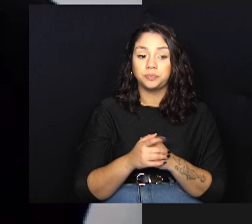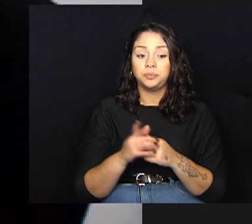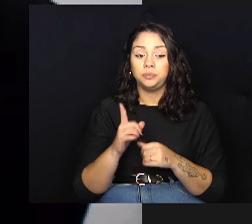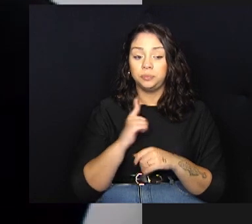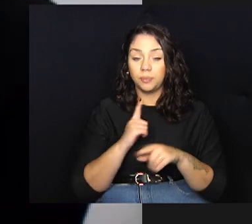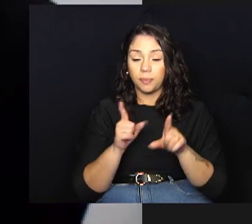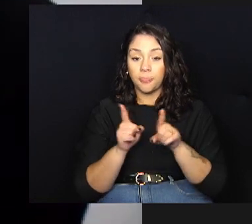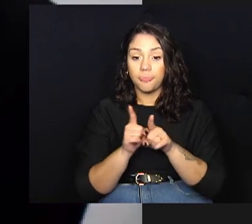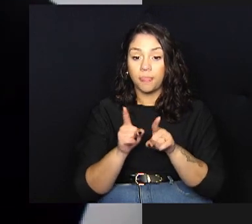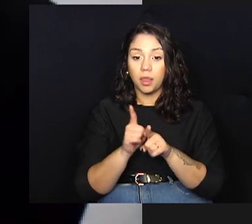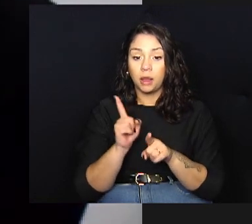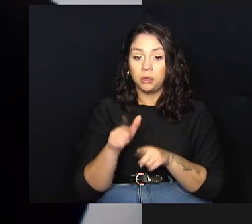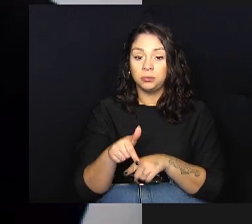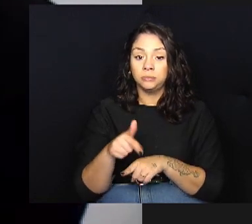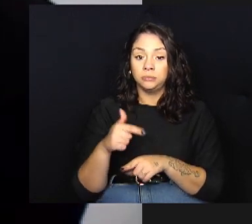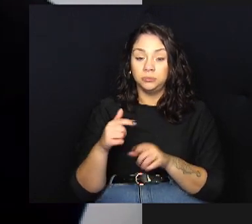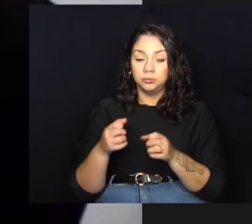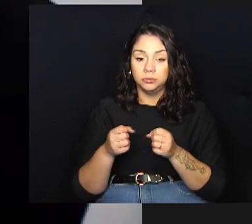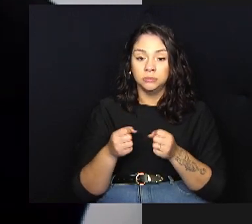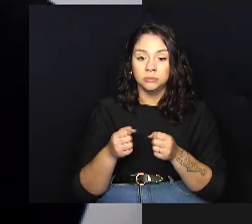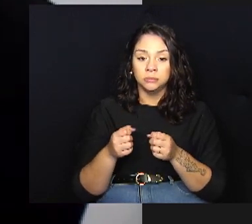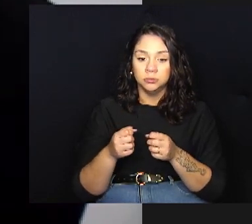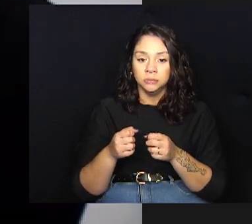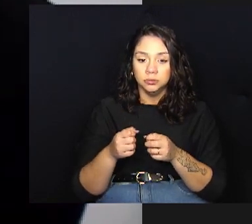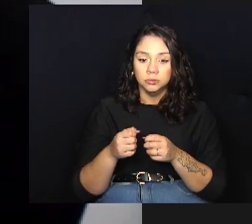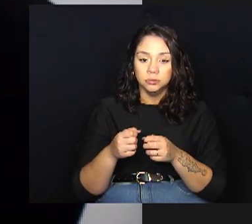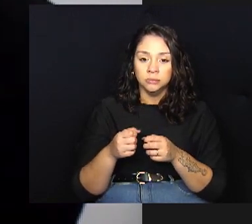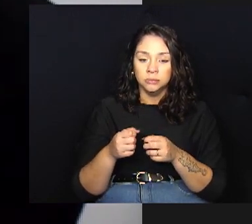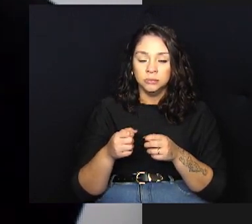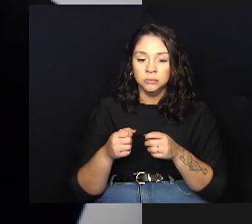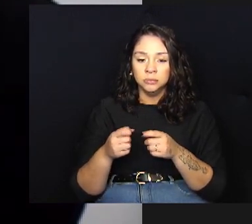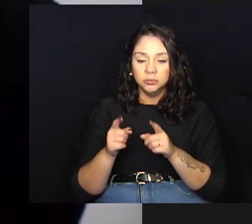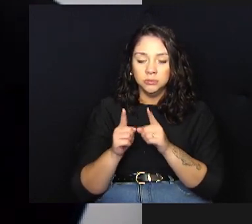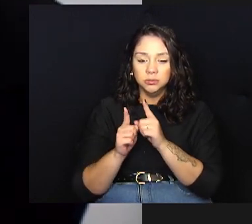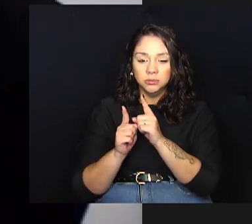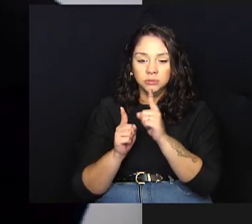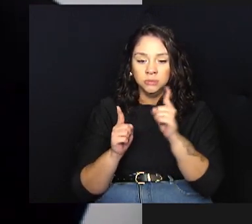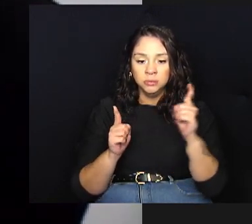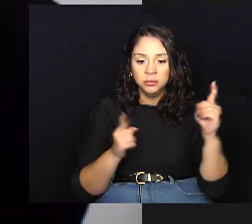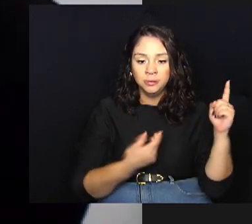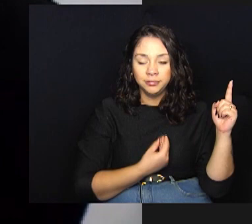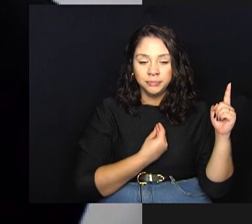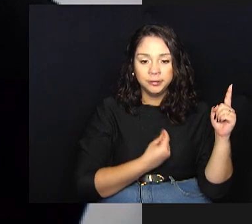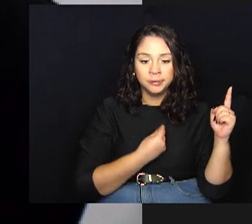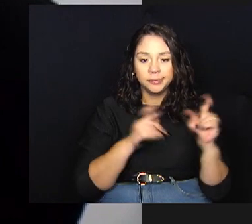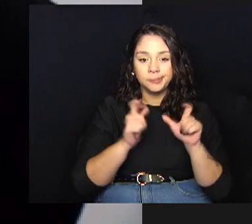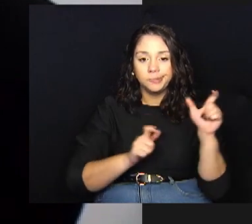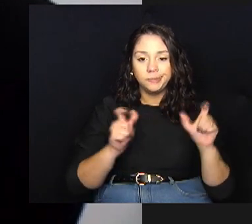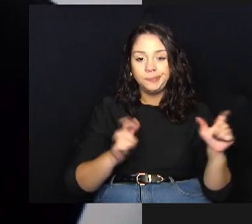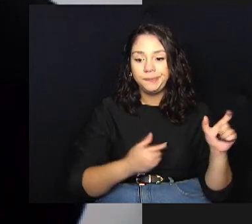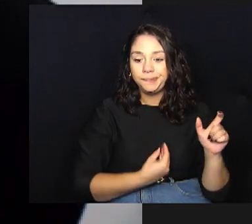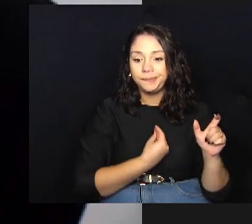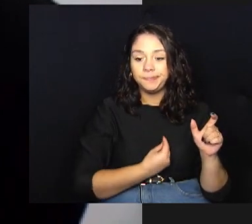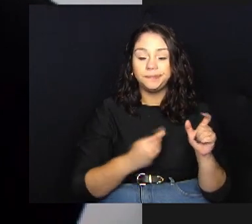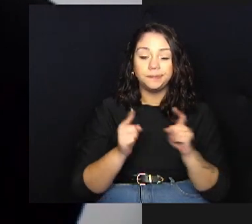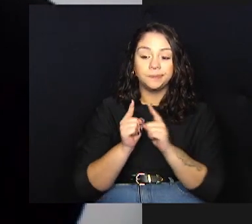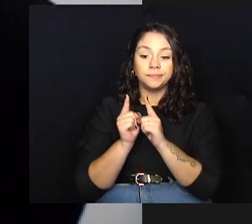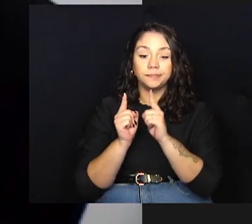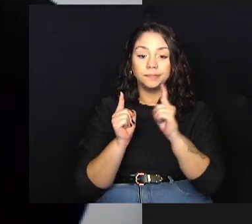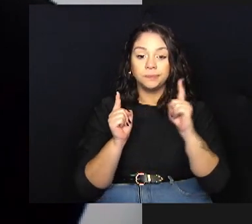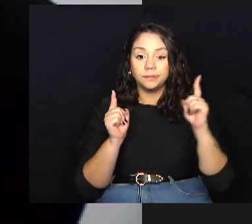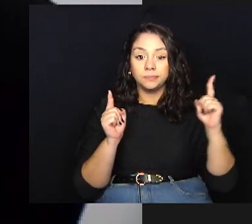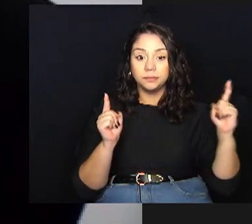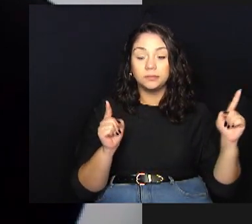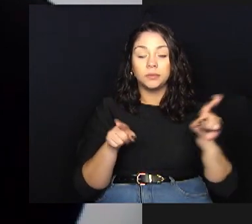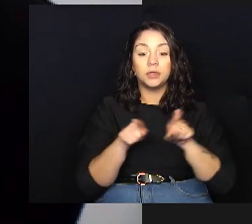né de aumento da expectativa de vida né ou seja as pessoas estão vivendo mais e na medida que elas vivem